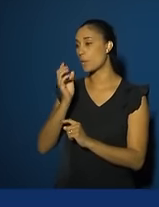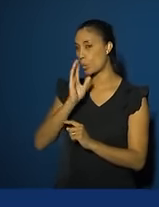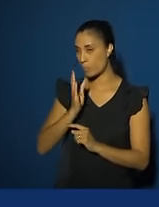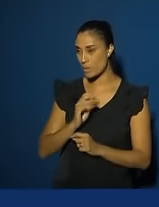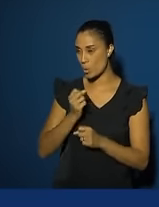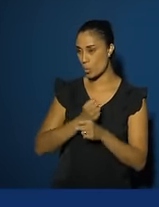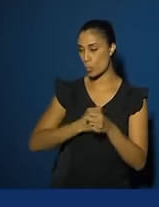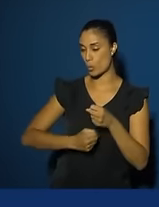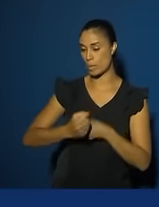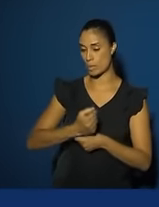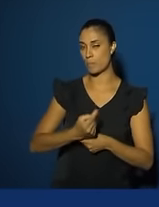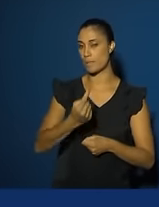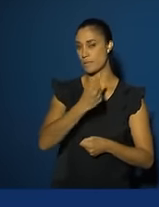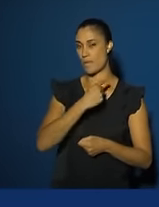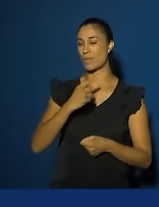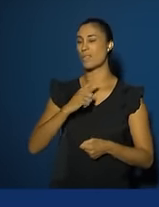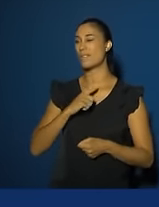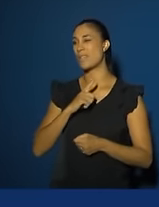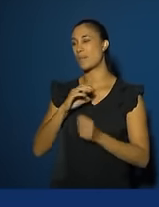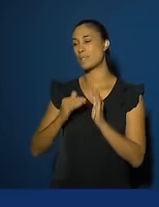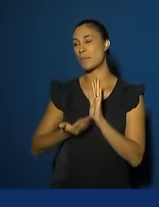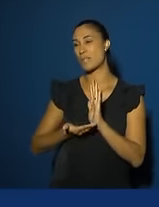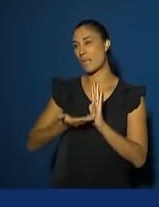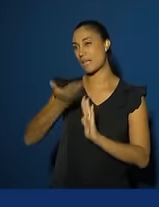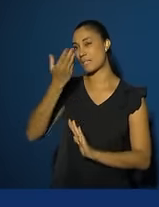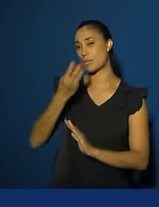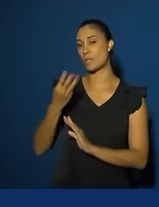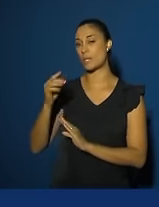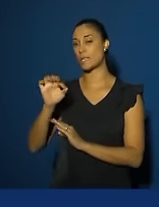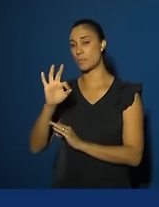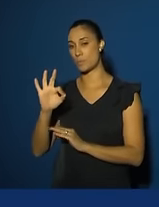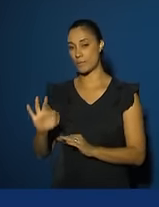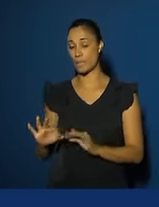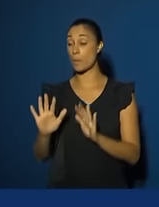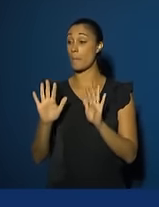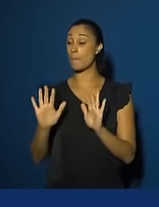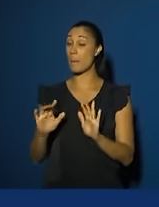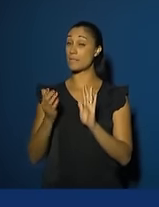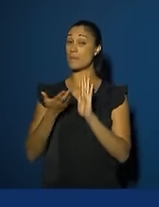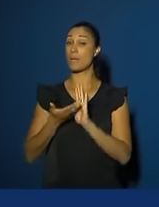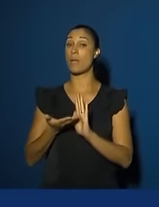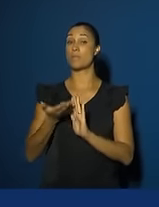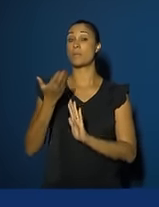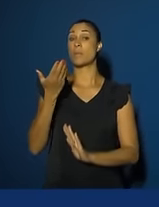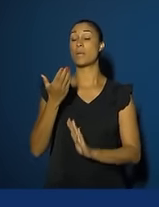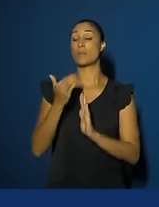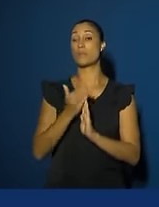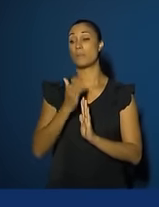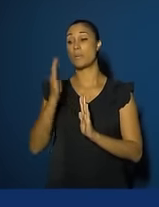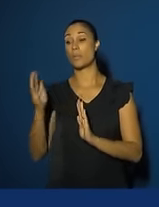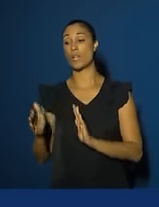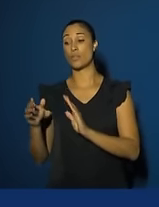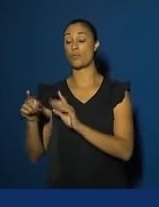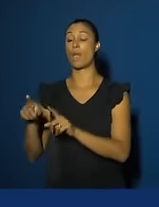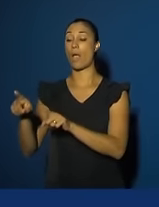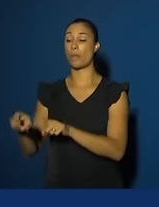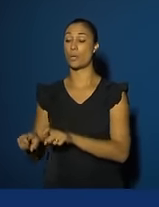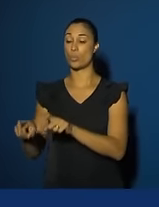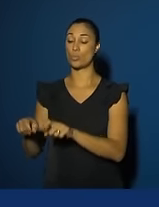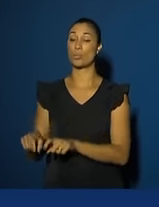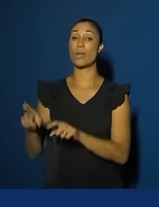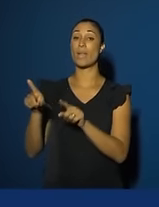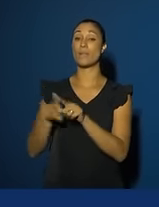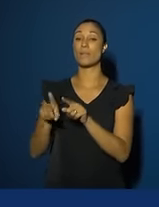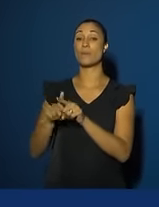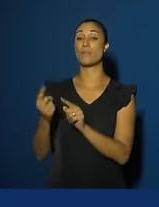no ano passado ele deve ter crescido perto de 3% mas esse crescimento metade foi agricultura e foi um crescimento que